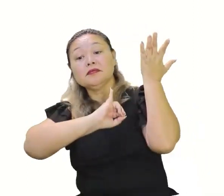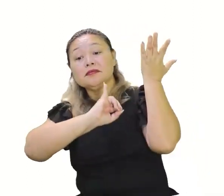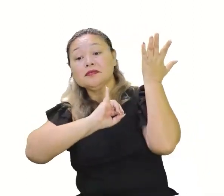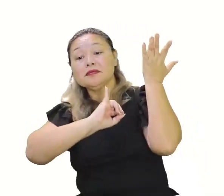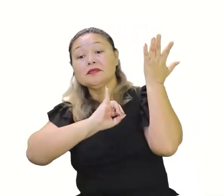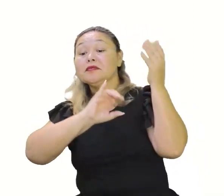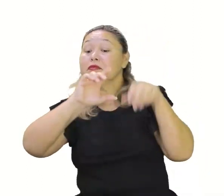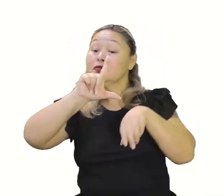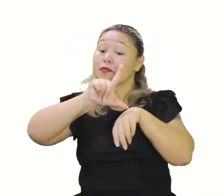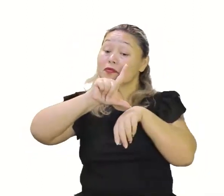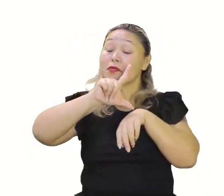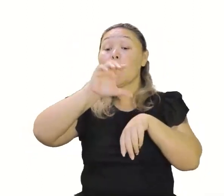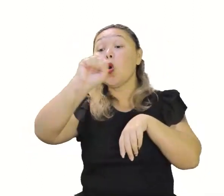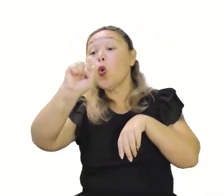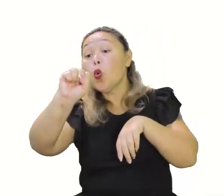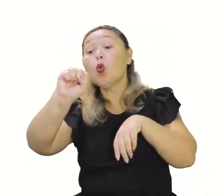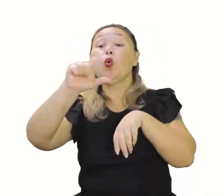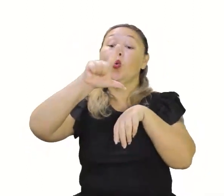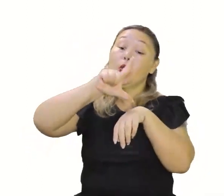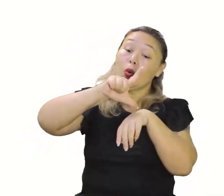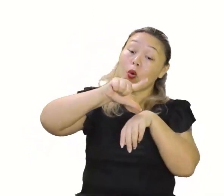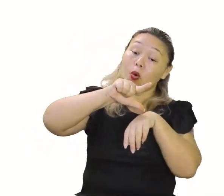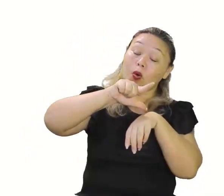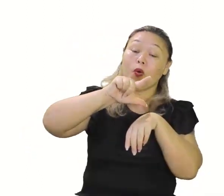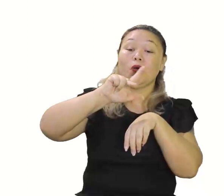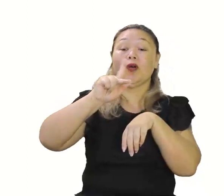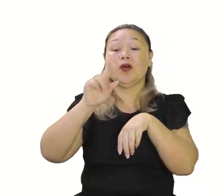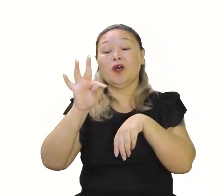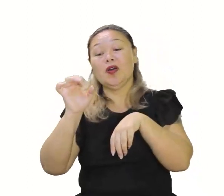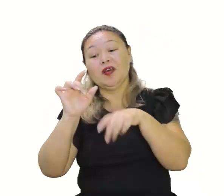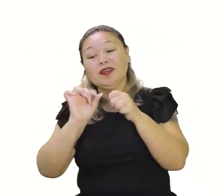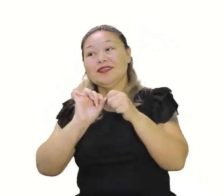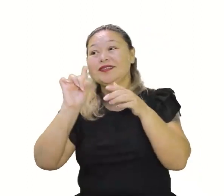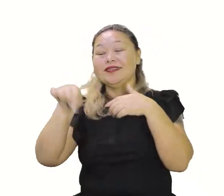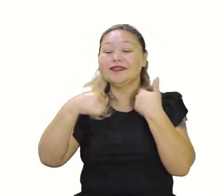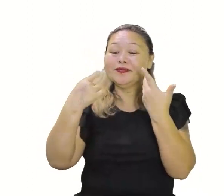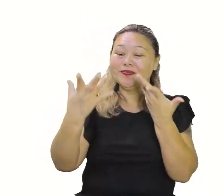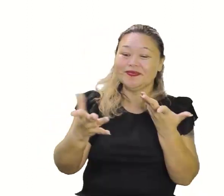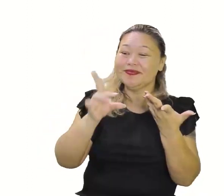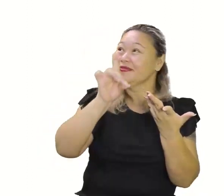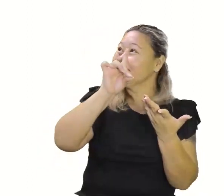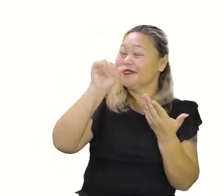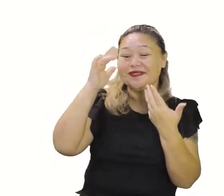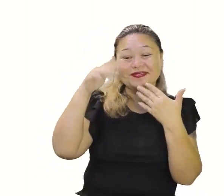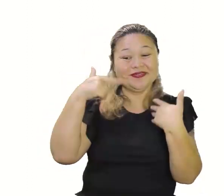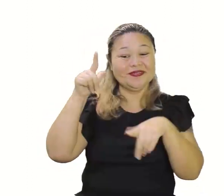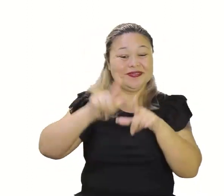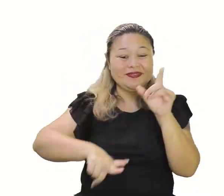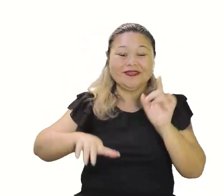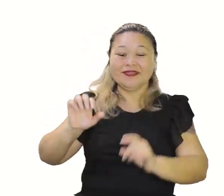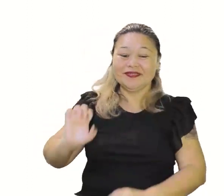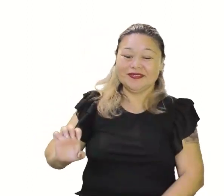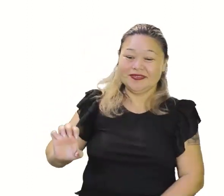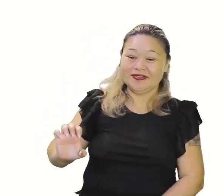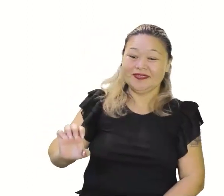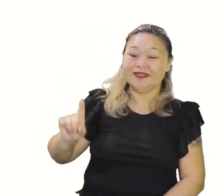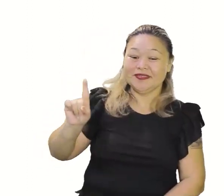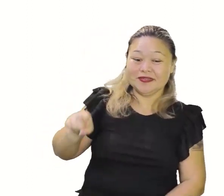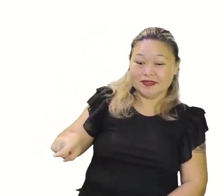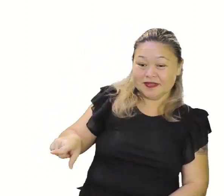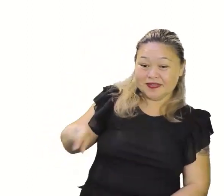horas. 8 horas! 8 horas! Oh, meu Deus do céu! Letra E, então, é a